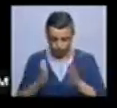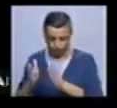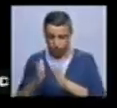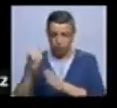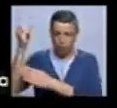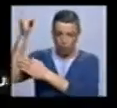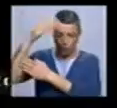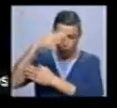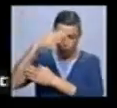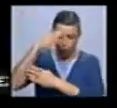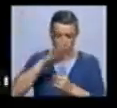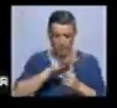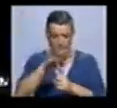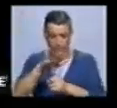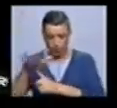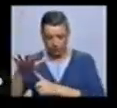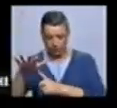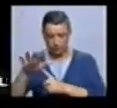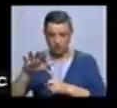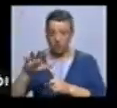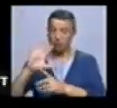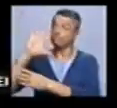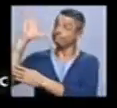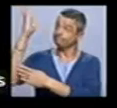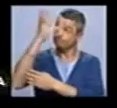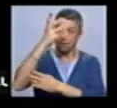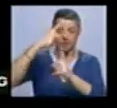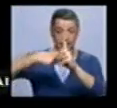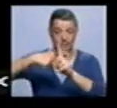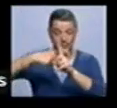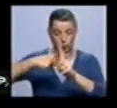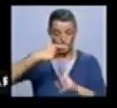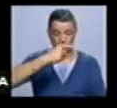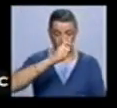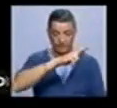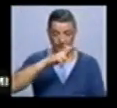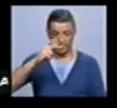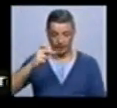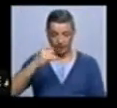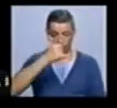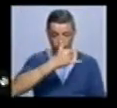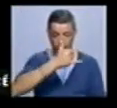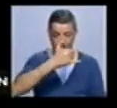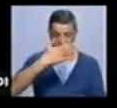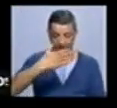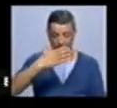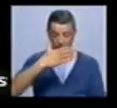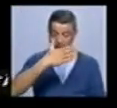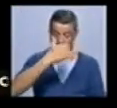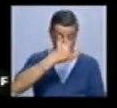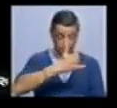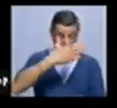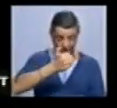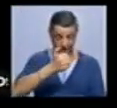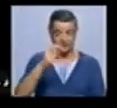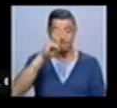que têm influência também no próprio clima da Terra, então há pelo menos 215 milhões de anos que nós conseguimos